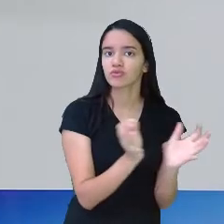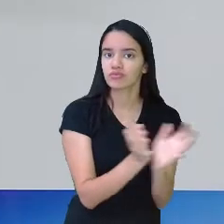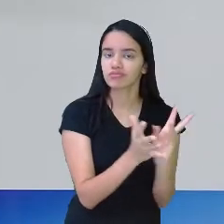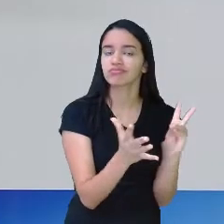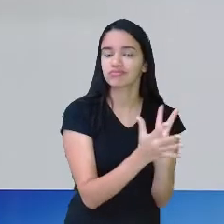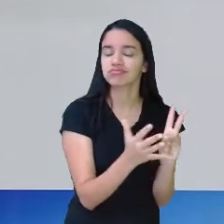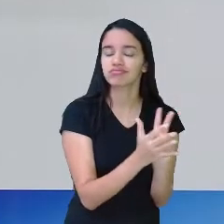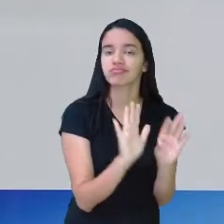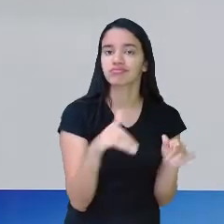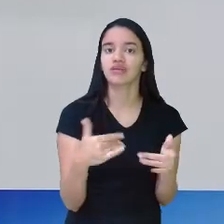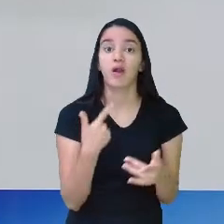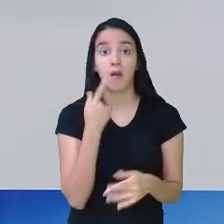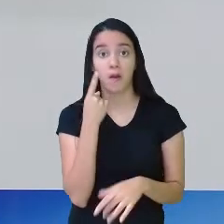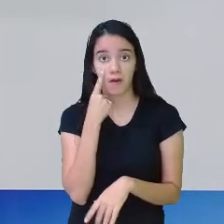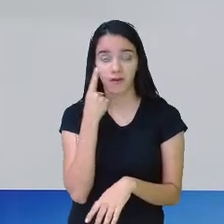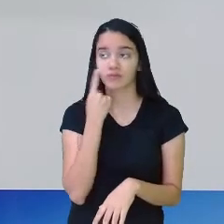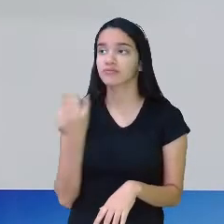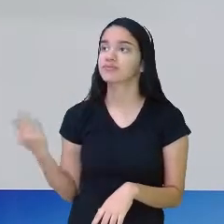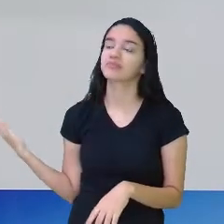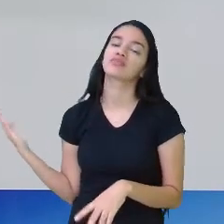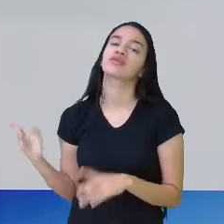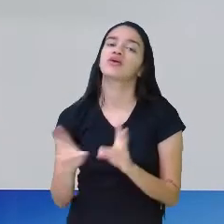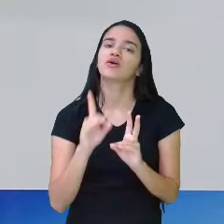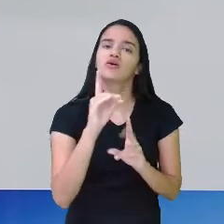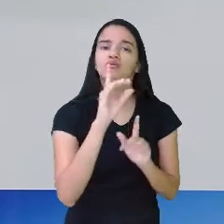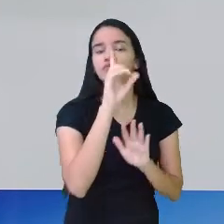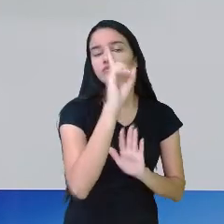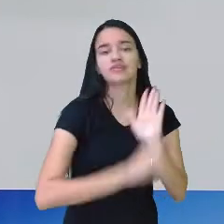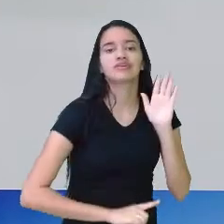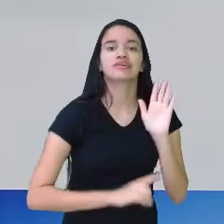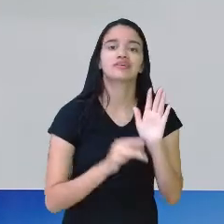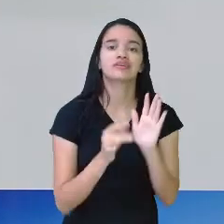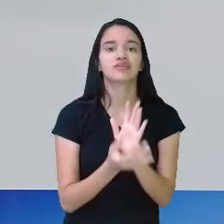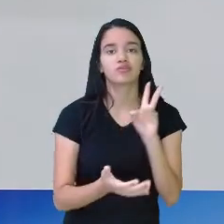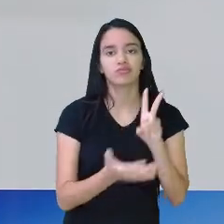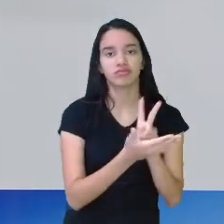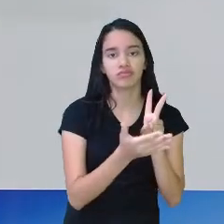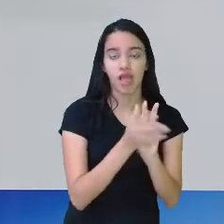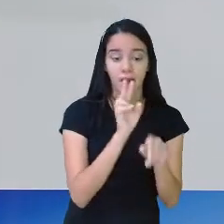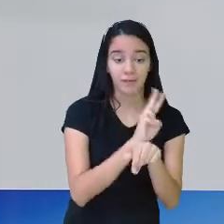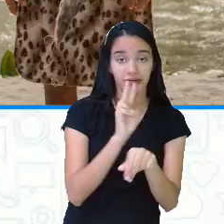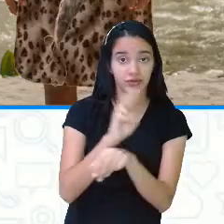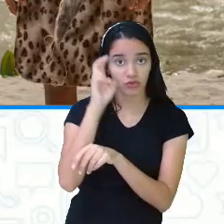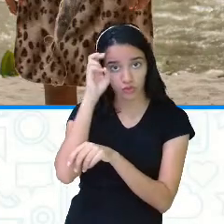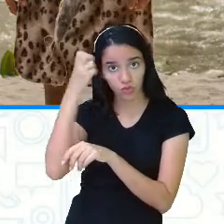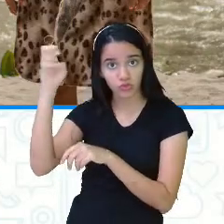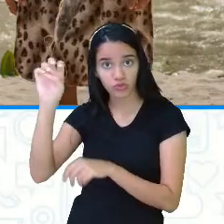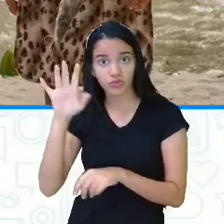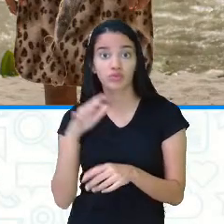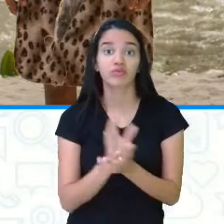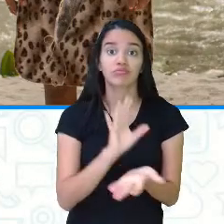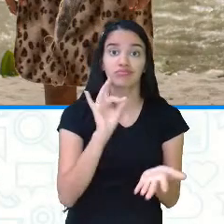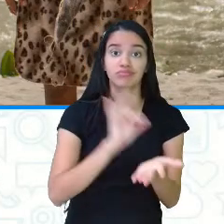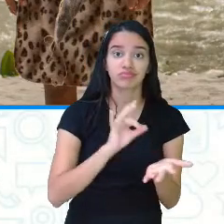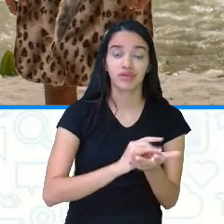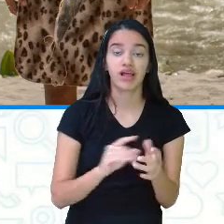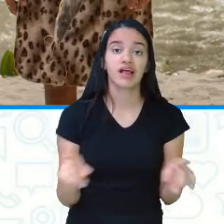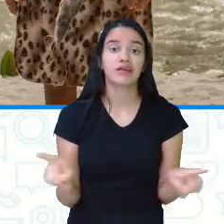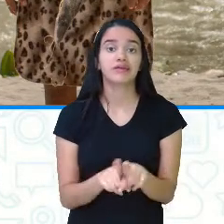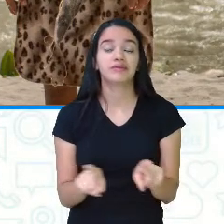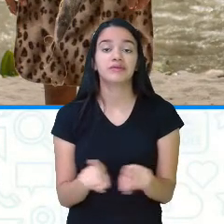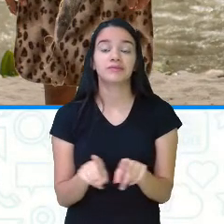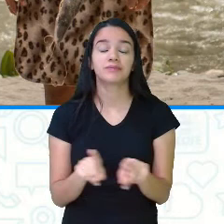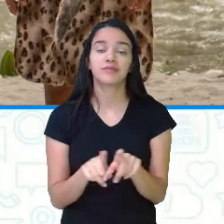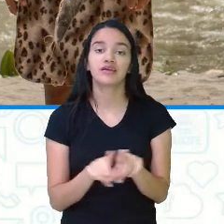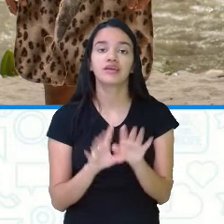Então, olha só, os direitos dos índios à preservação das suas culturas originais, à posse